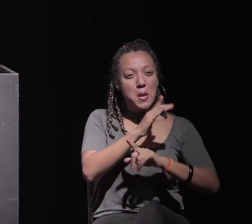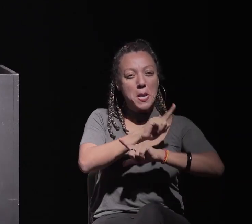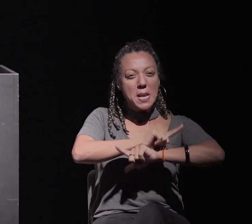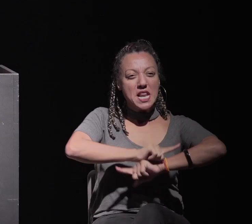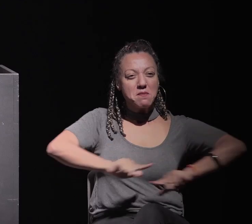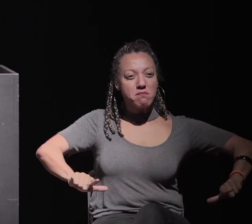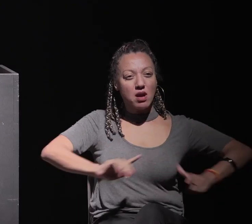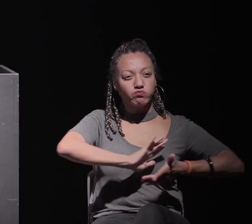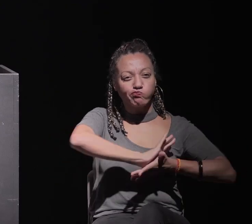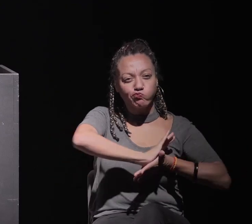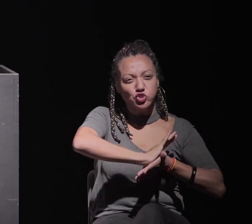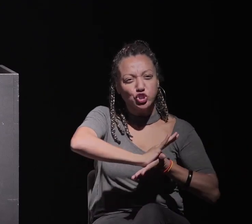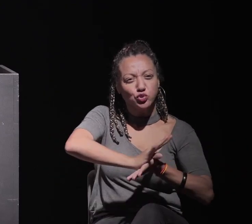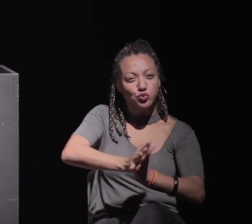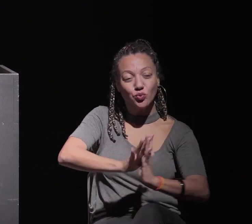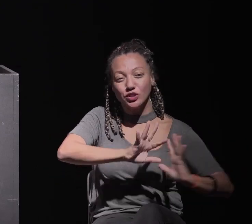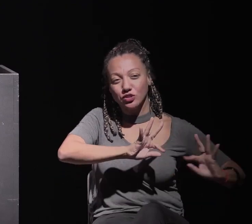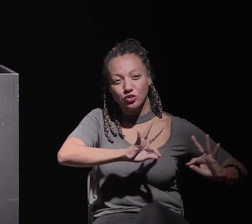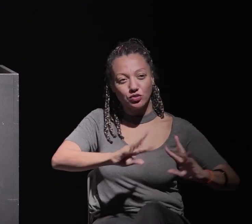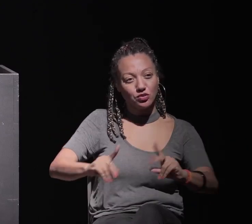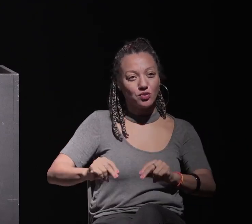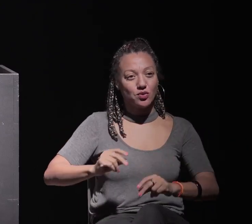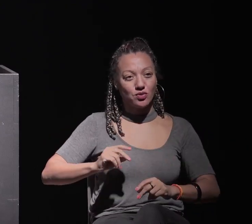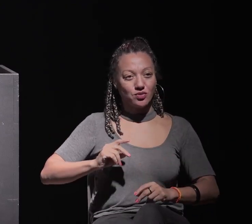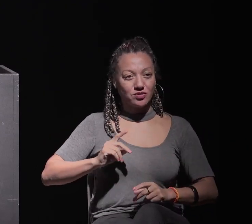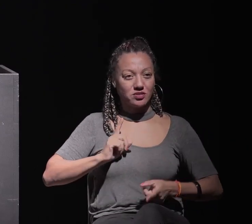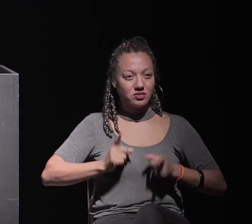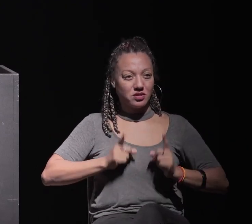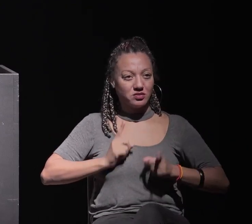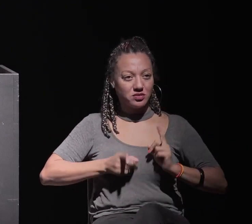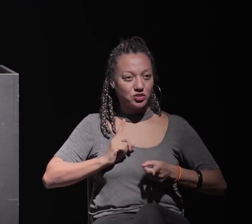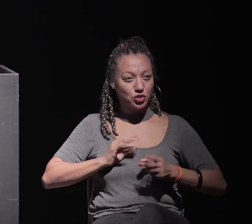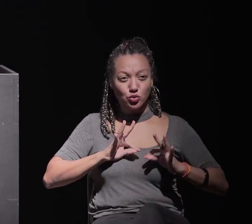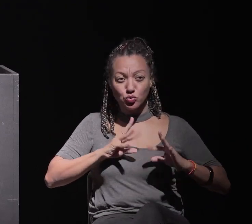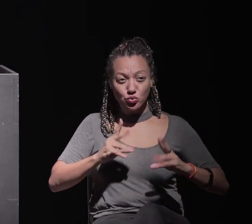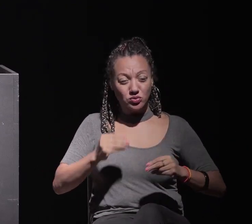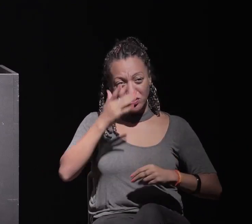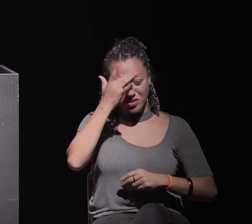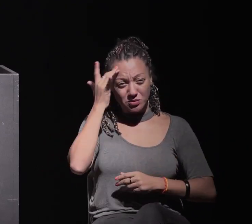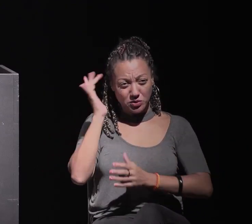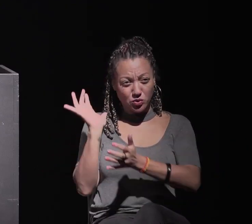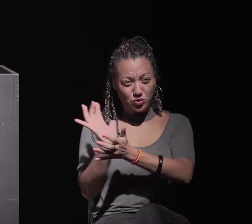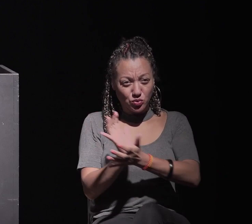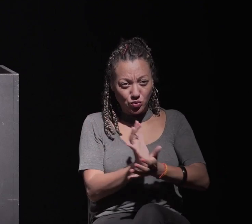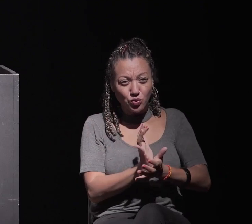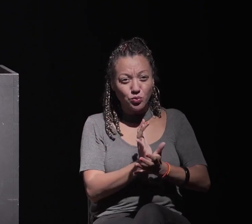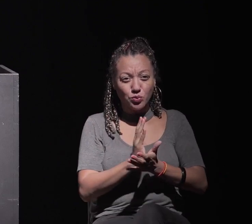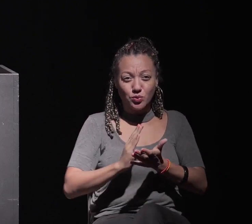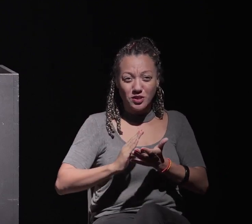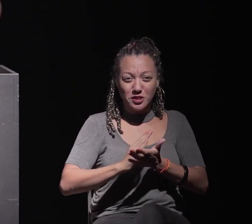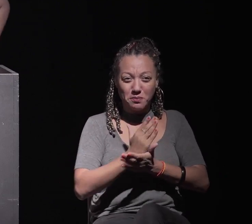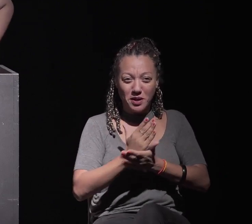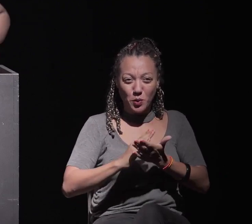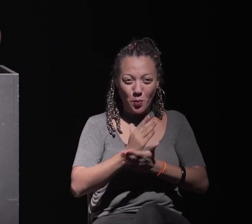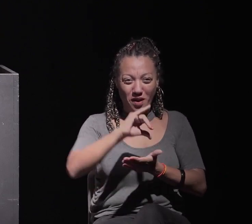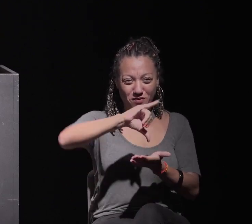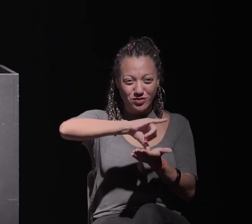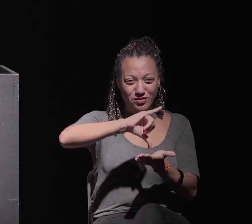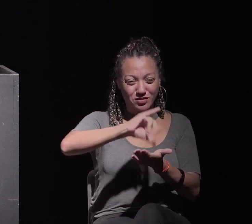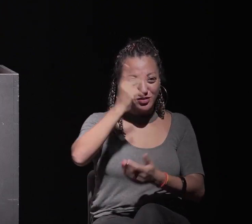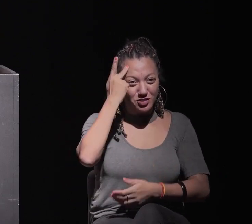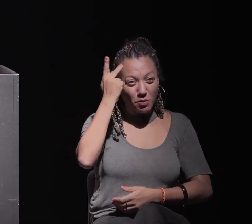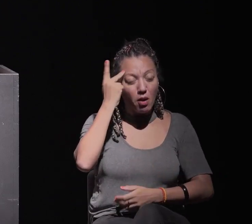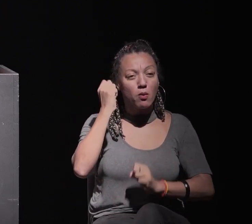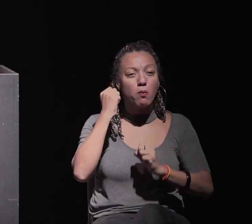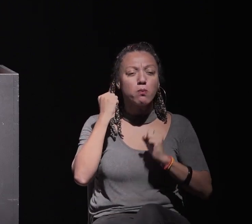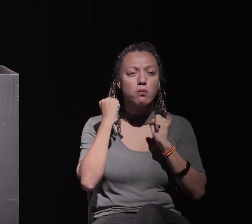visava exterminar as travestis e quaisquer outros grupos sociais que pudessem vir a perturbar a ordem do centro, que já